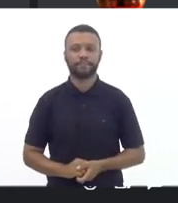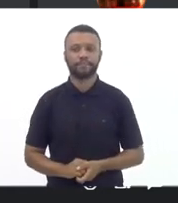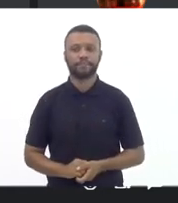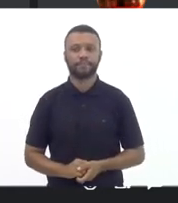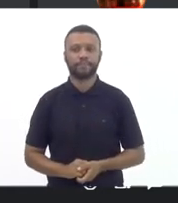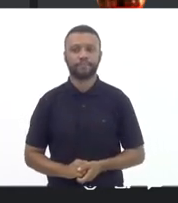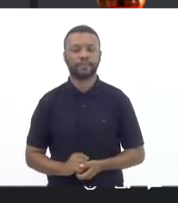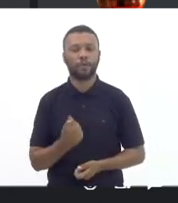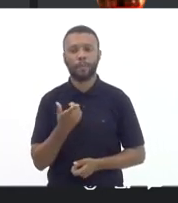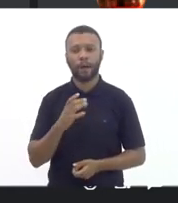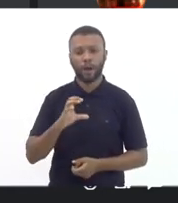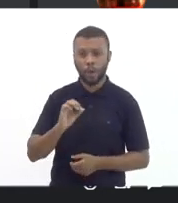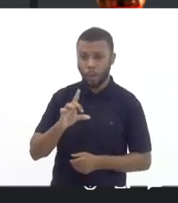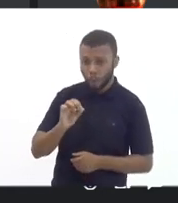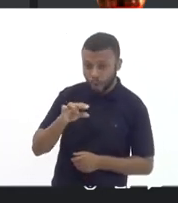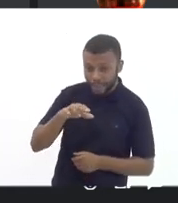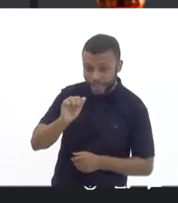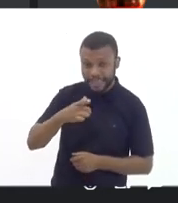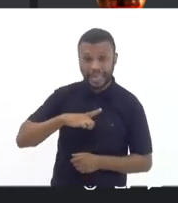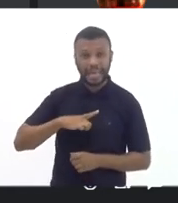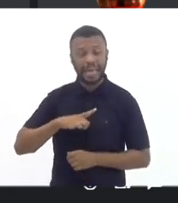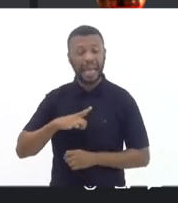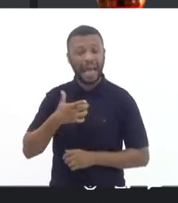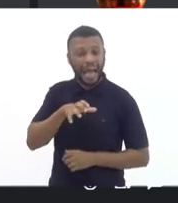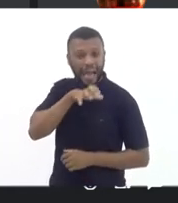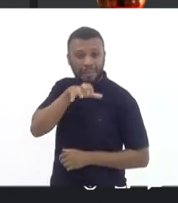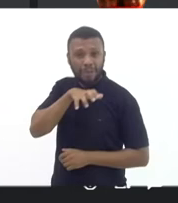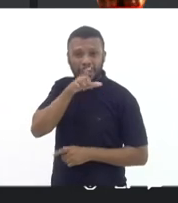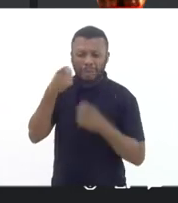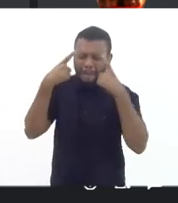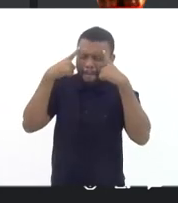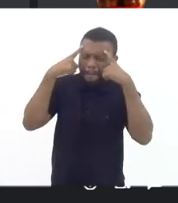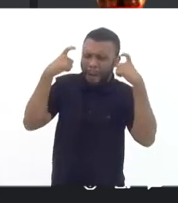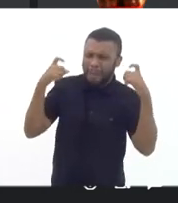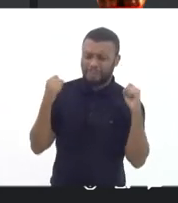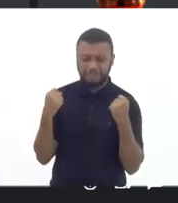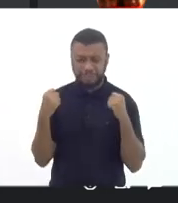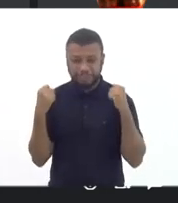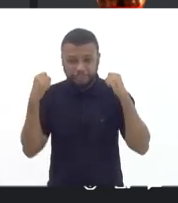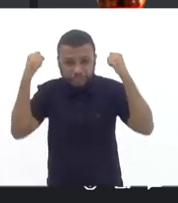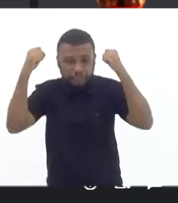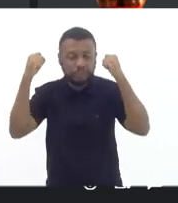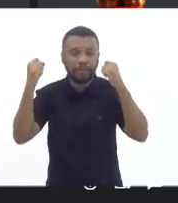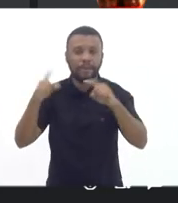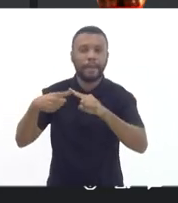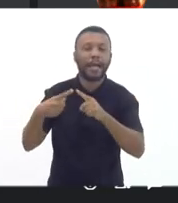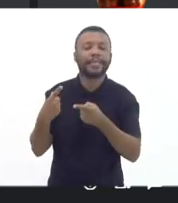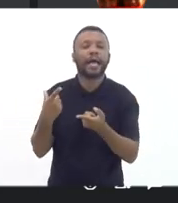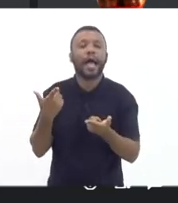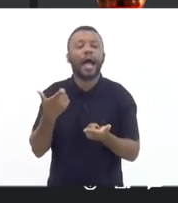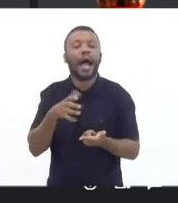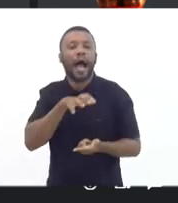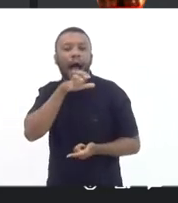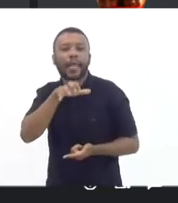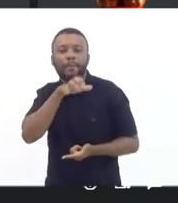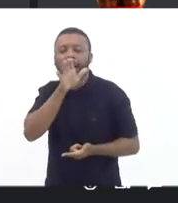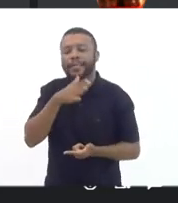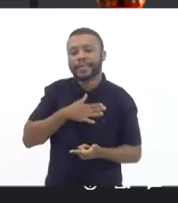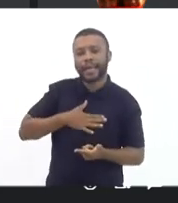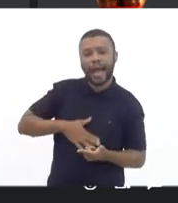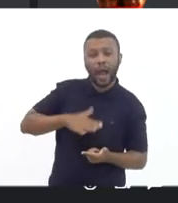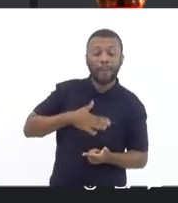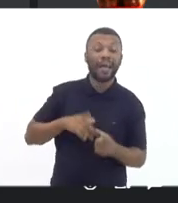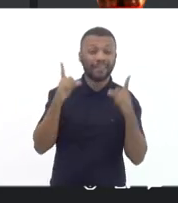Uma colônia costuma ter animais ferais, não só animais dóceis, né? Como eu já falei. É difícil manipular eles, é difícil